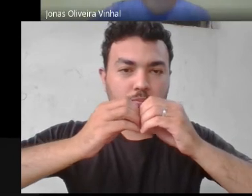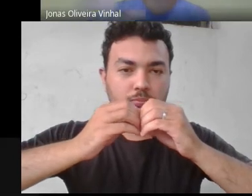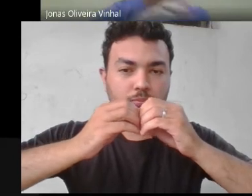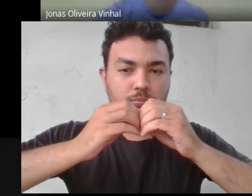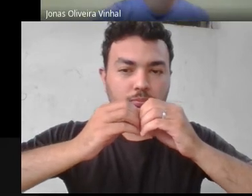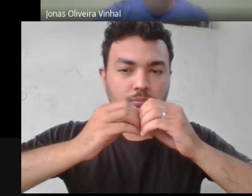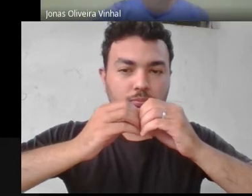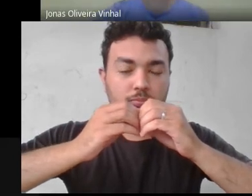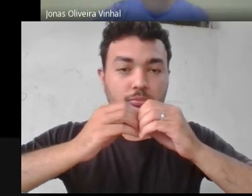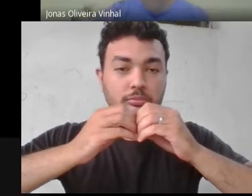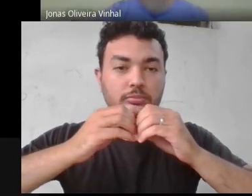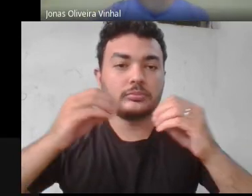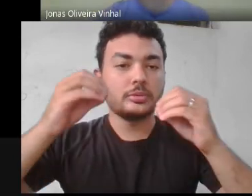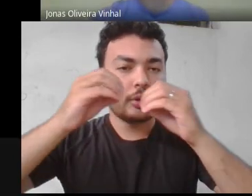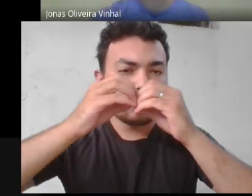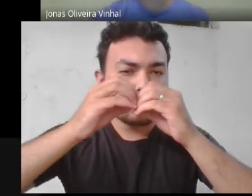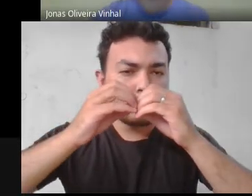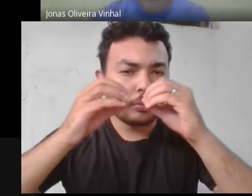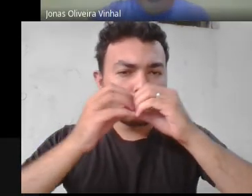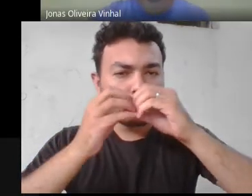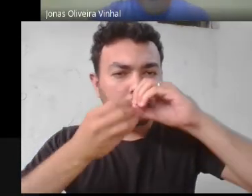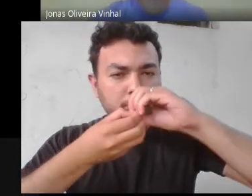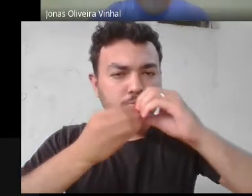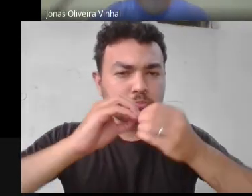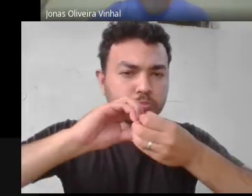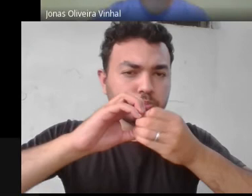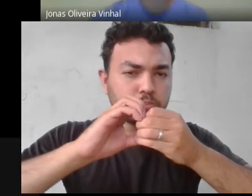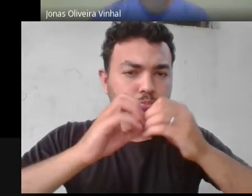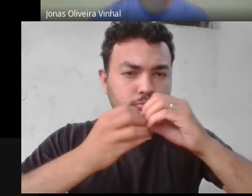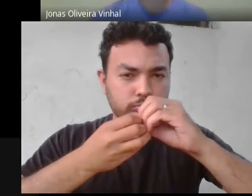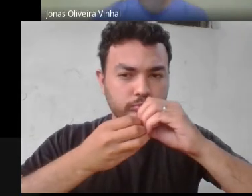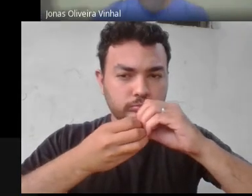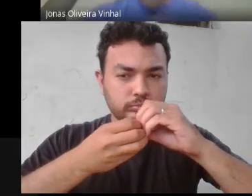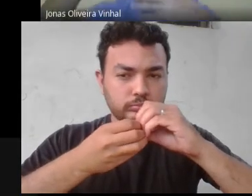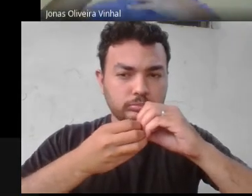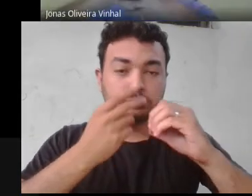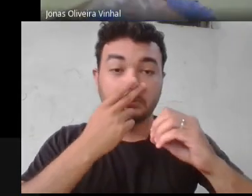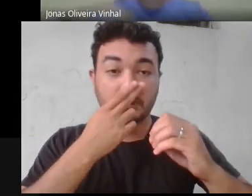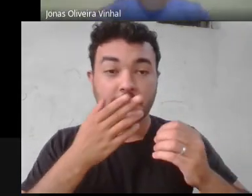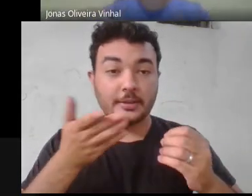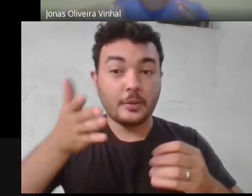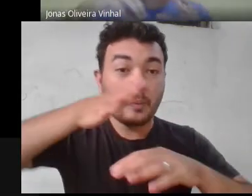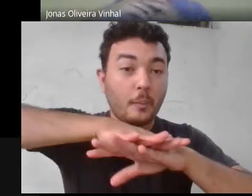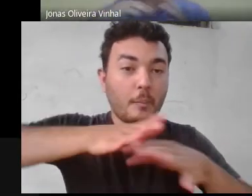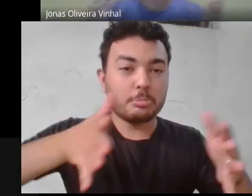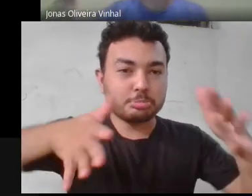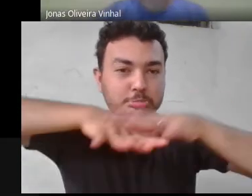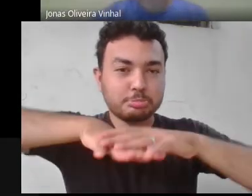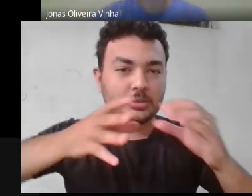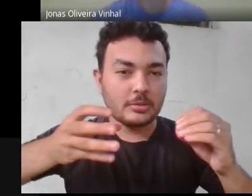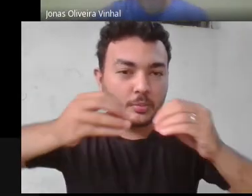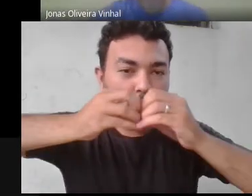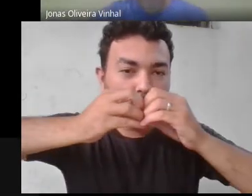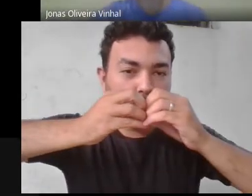Um autor usa uma sobreposição, o outro usa superposição. Eu geralmente uso mais sobreposição. Um se sobrepõe ao outro ou se